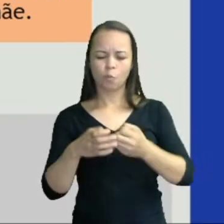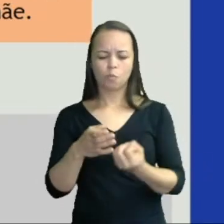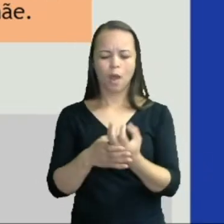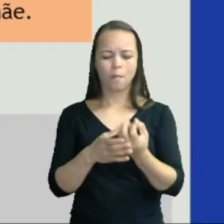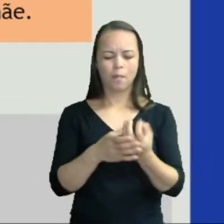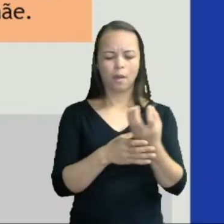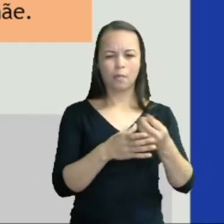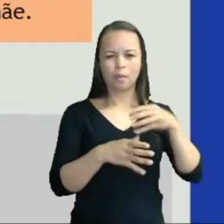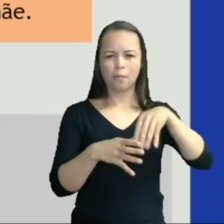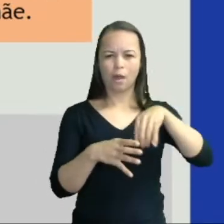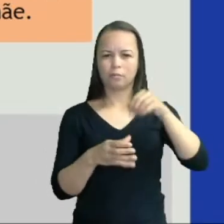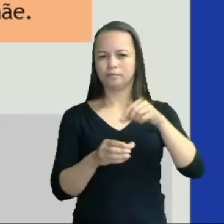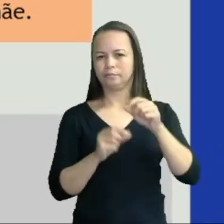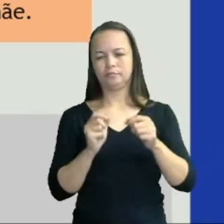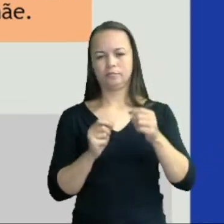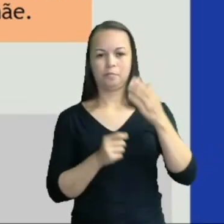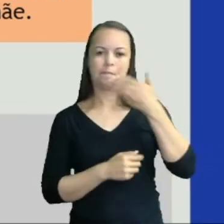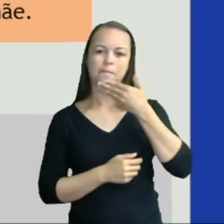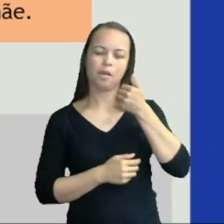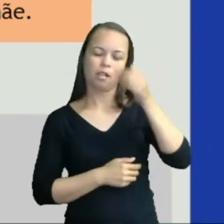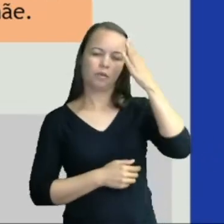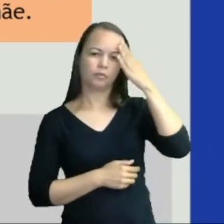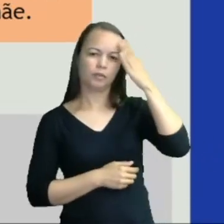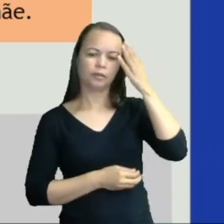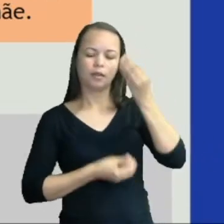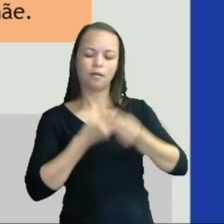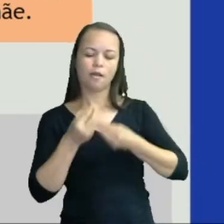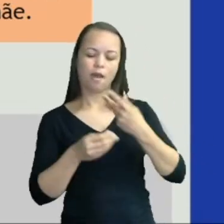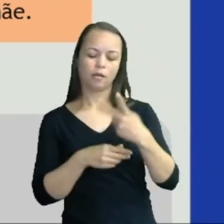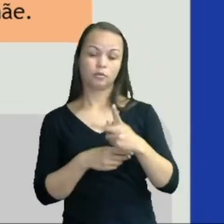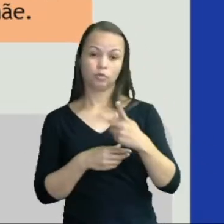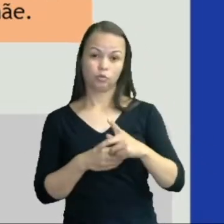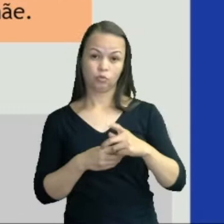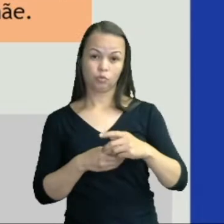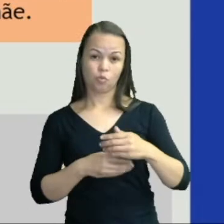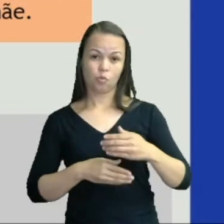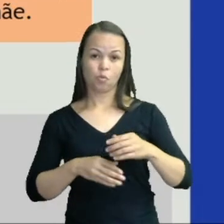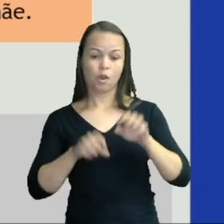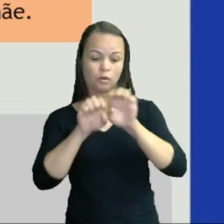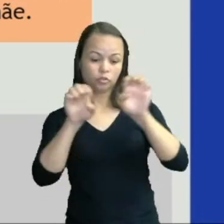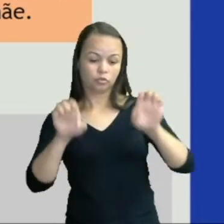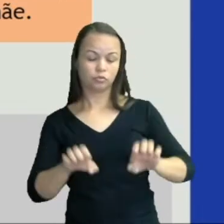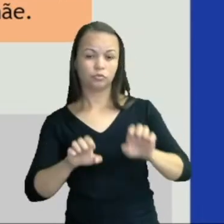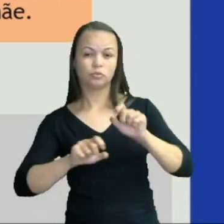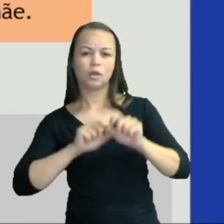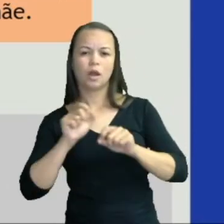incultiváveis. Para melhor compreender a sua estrutura,